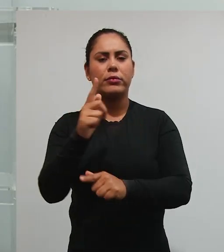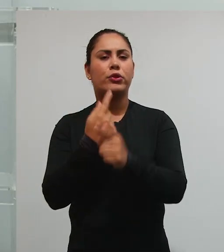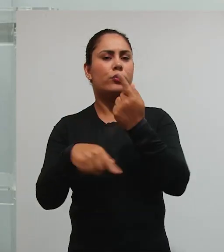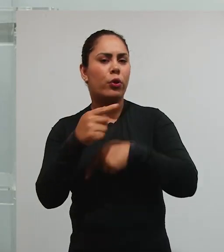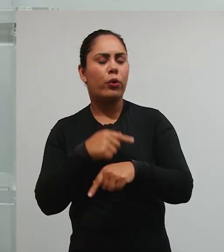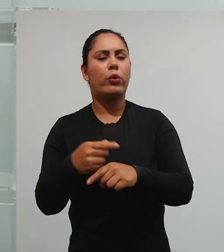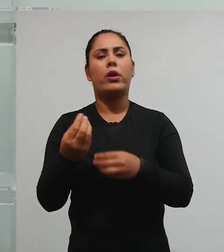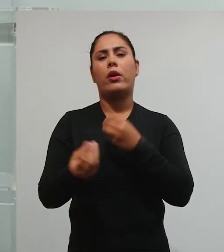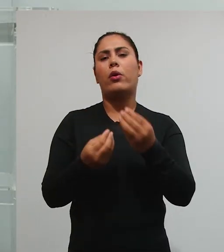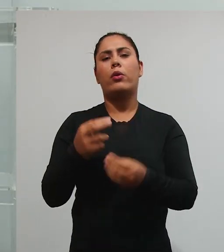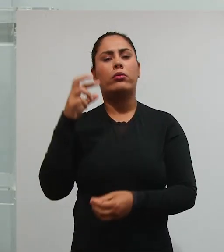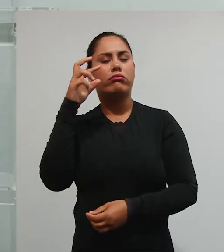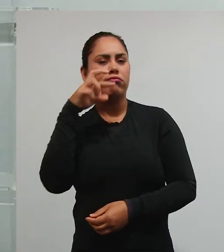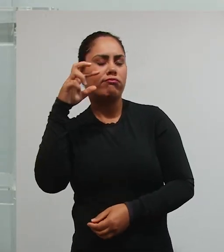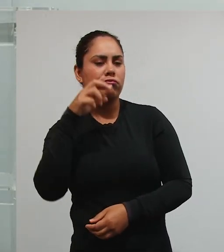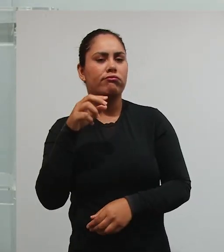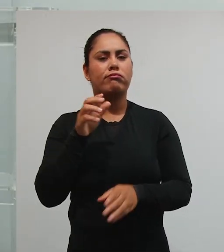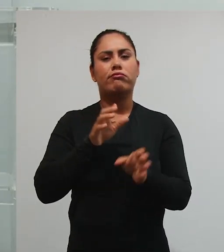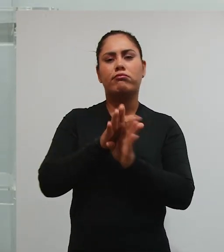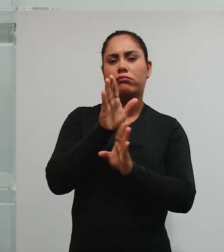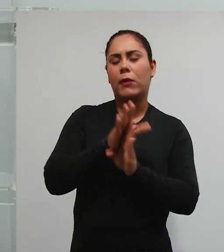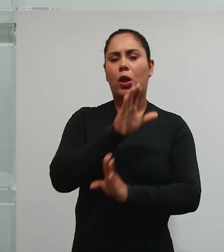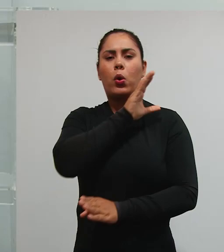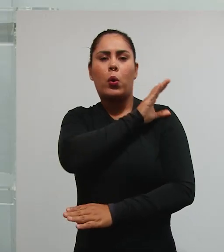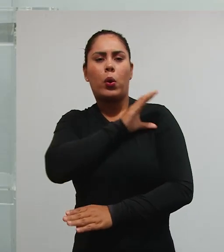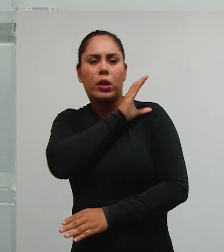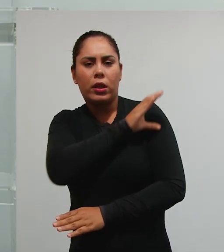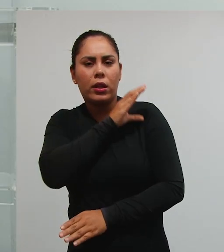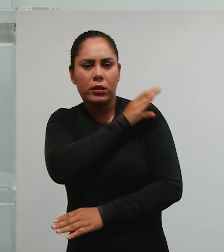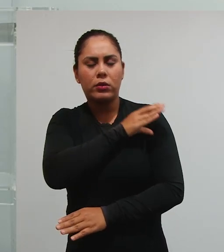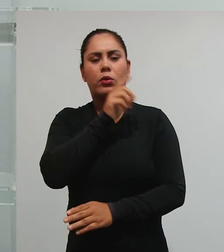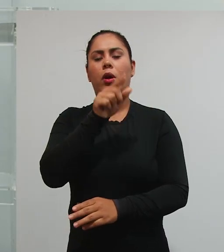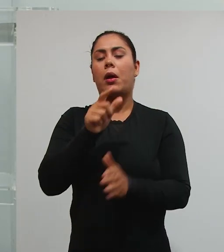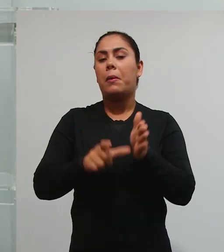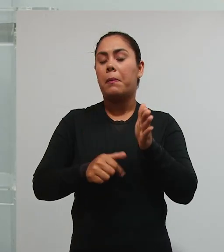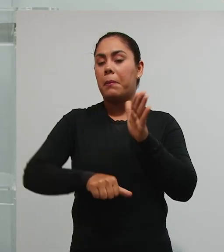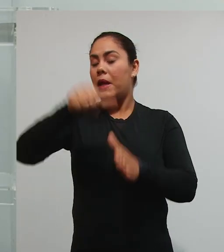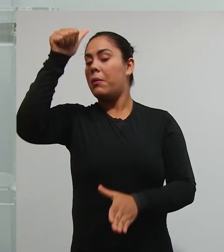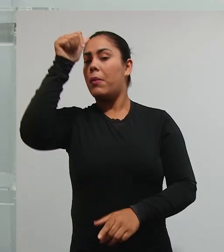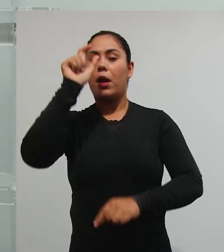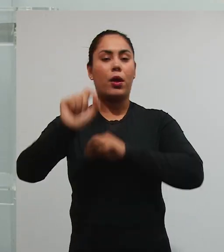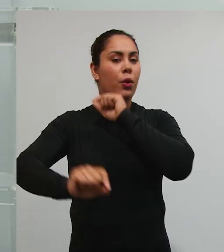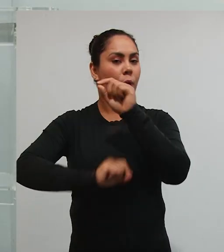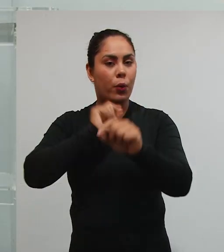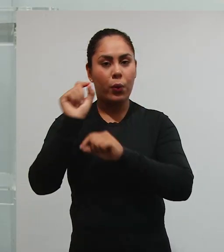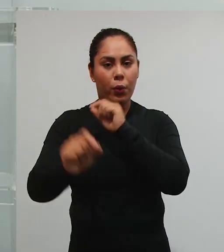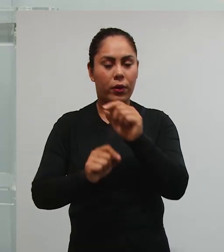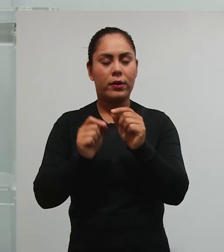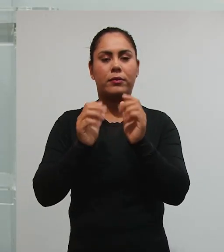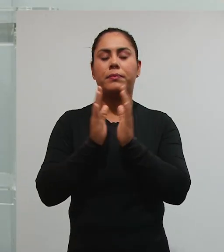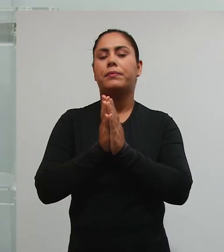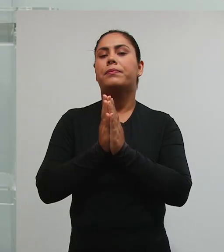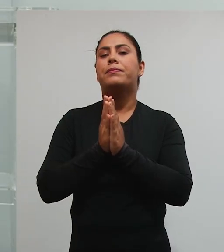gestor, supervisor, coordenador, sempre é importante primeiro você